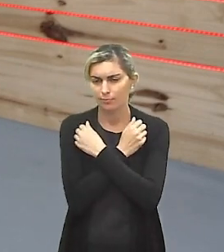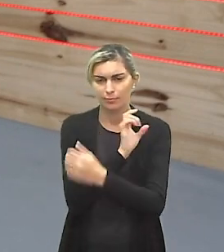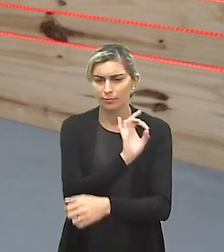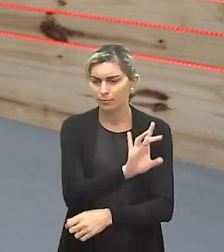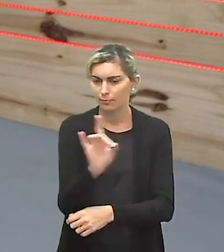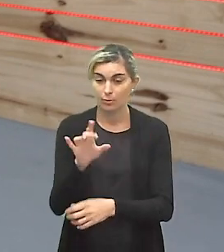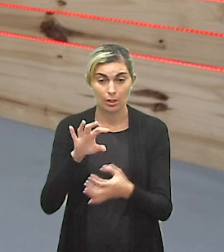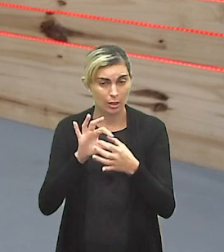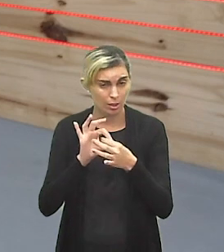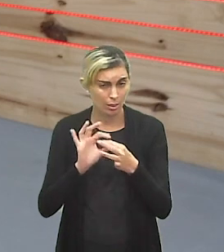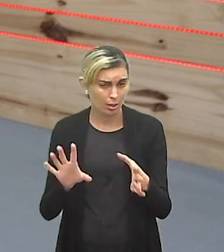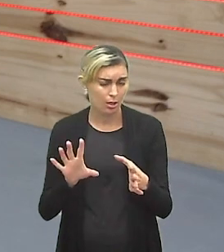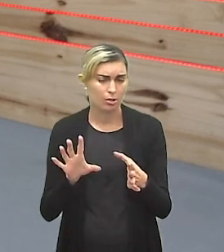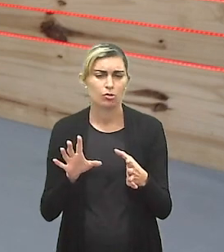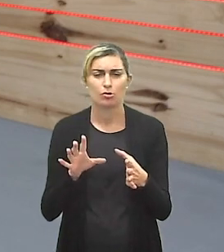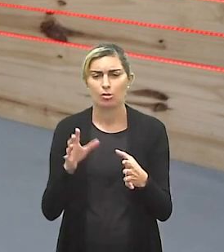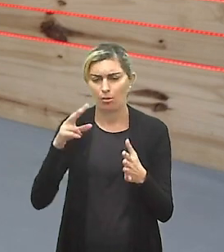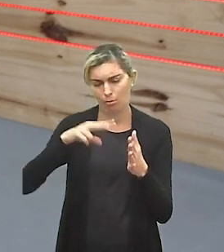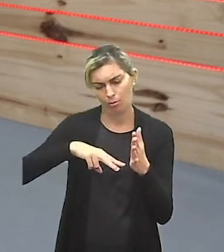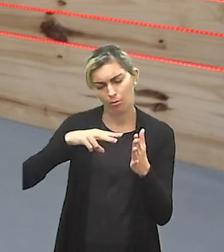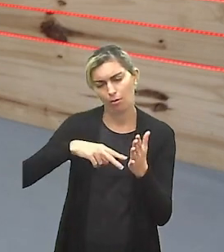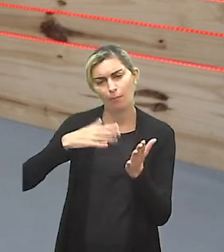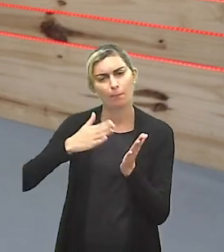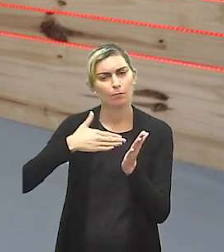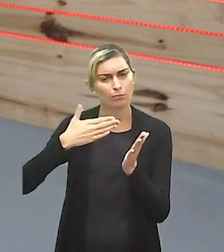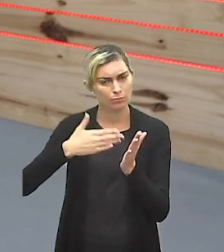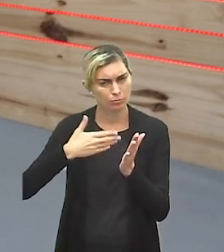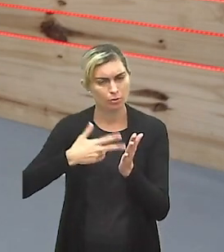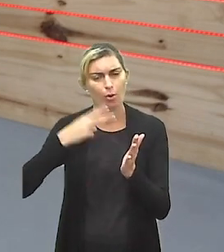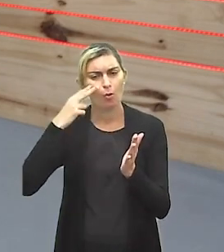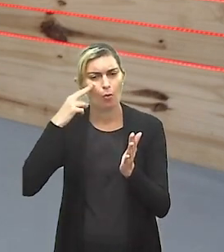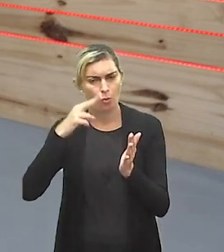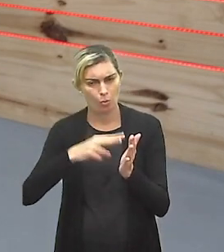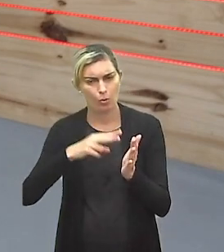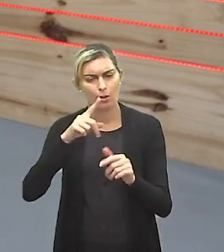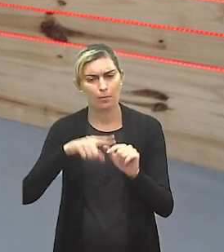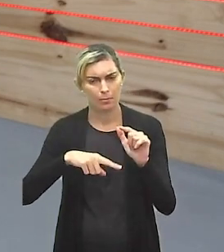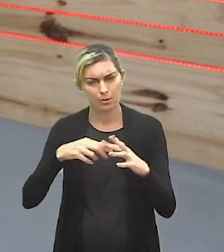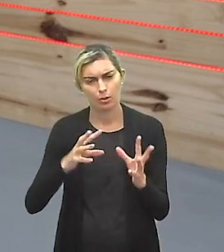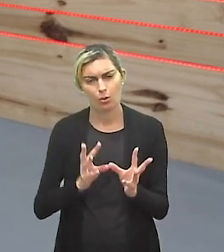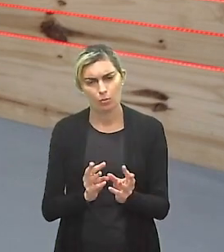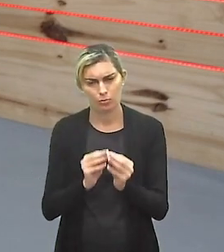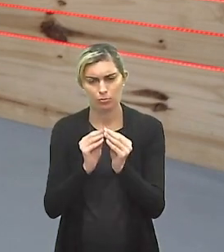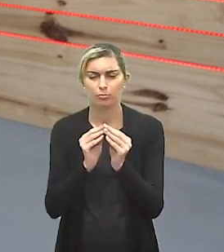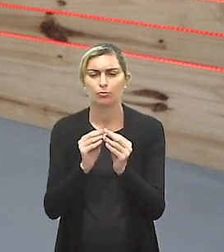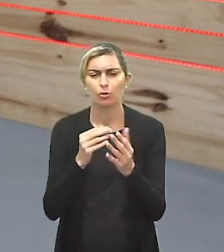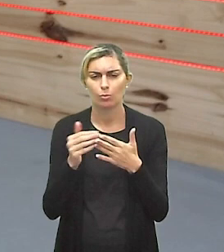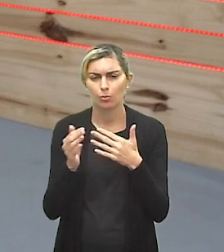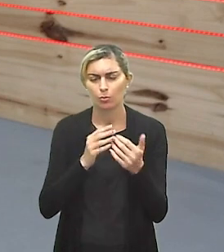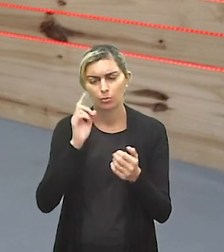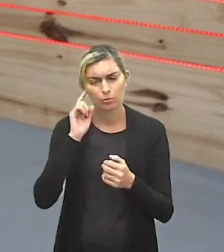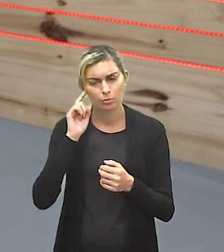Não deixem de reler o e-book, de olhar os materiais complementares. E qualquer